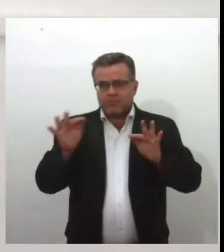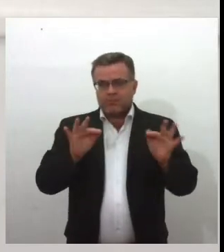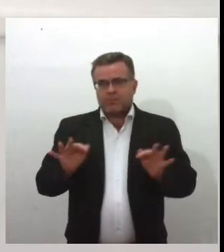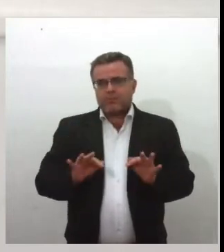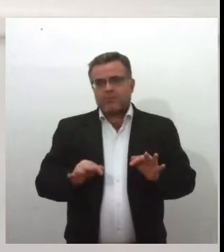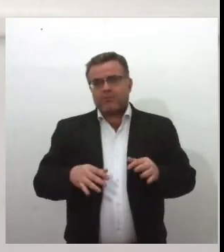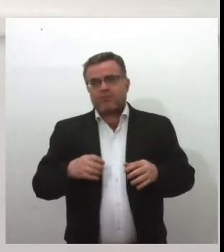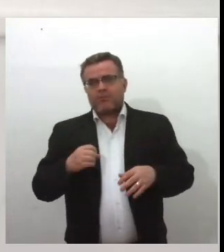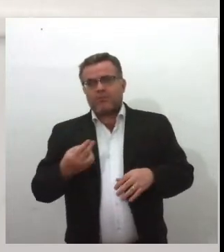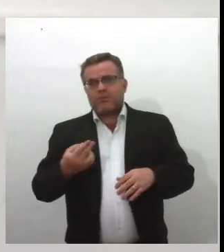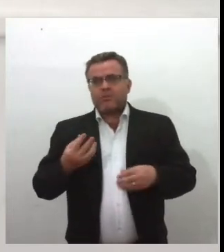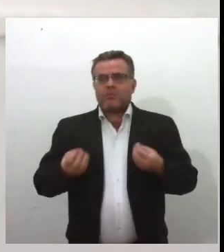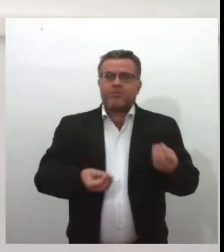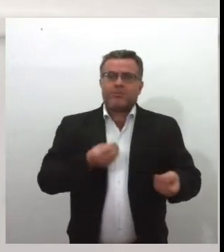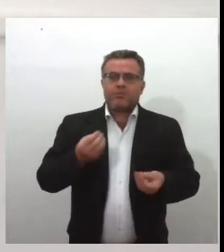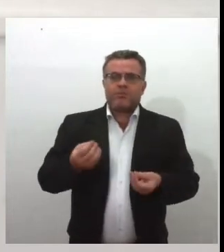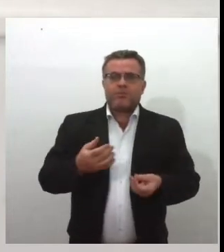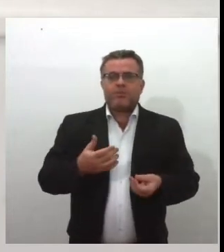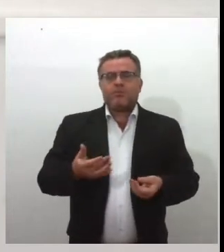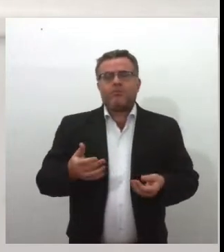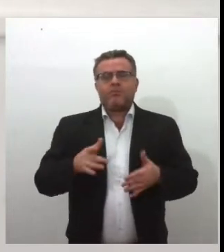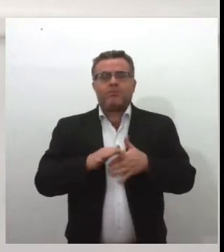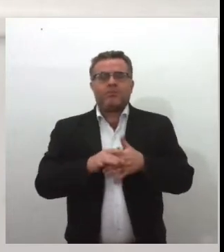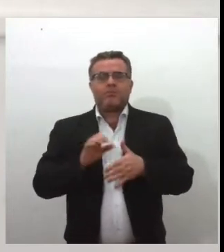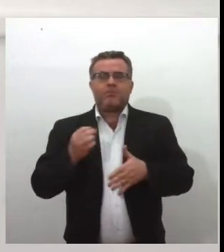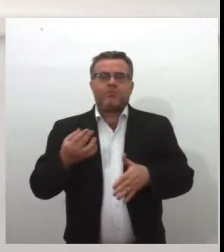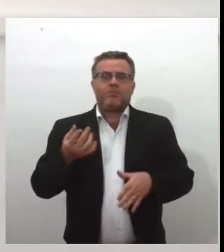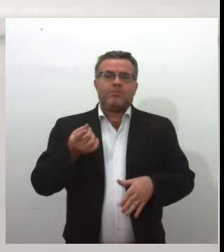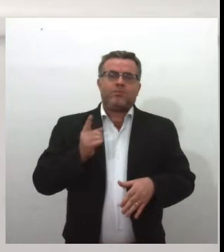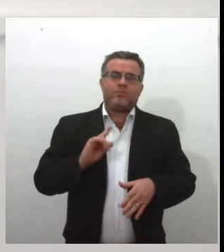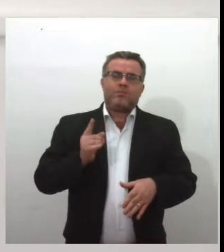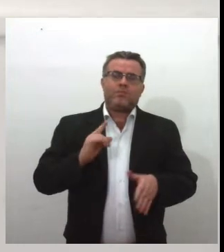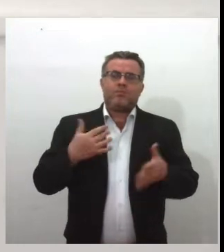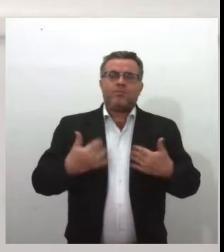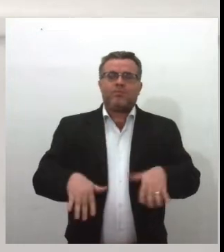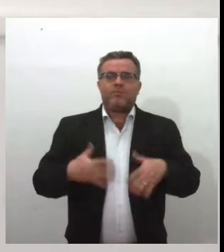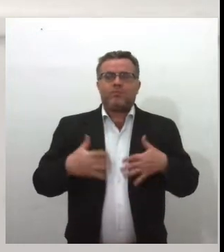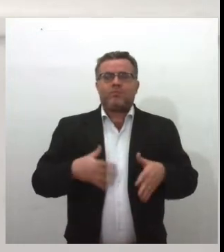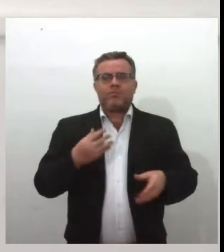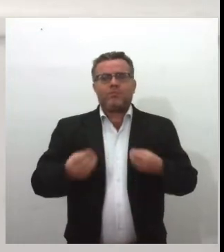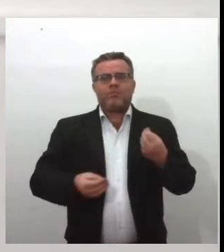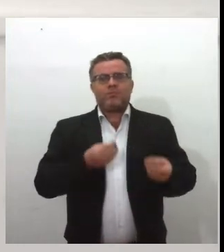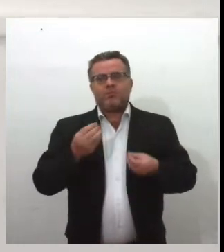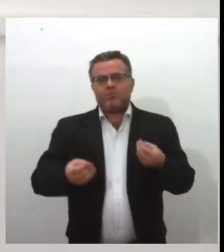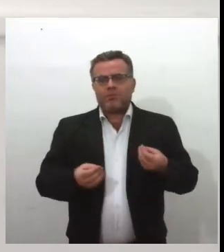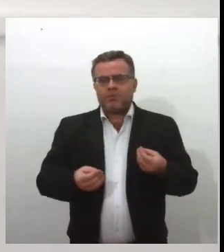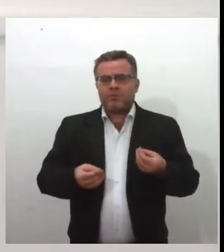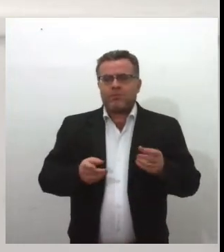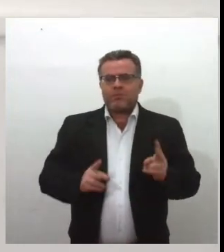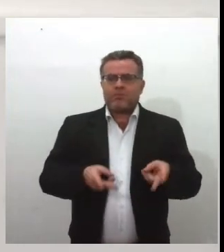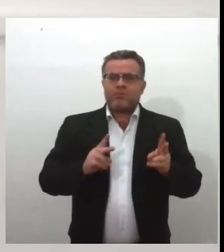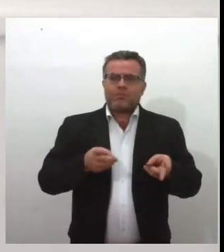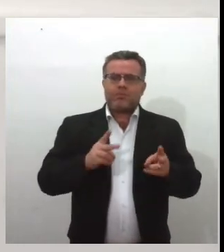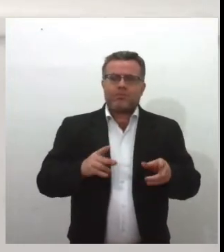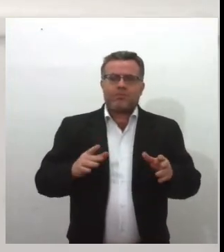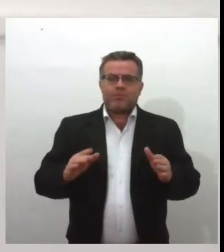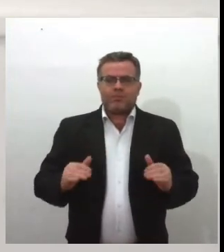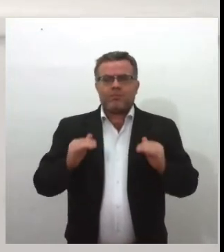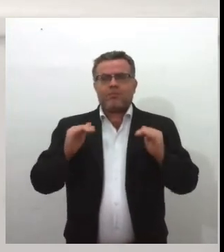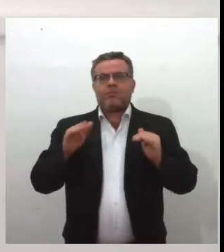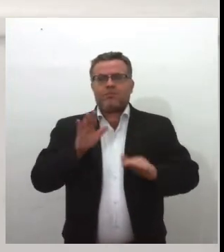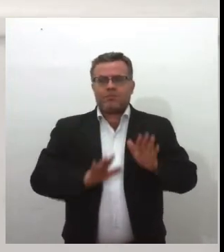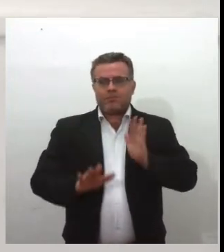feliz, ou adoecido ou menos adoecido. Na questão da autoestima mesmo, nessa relação de